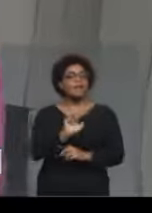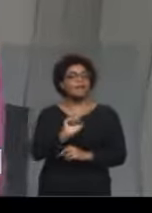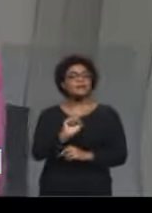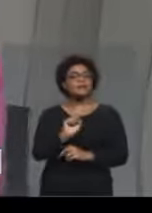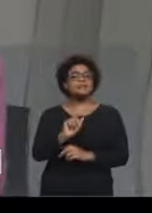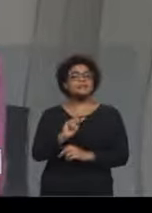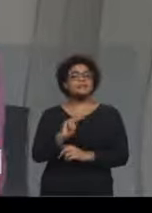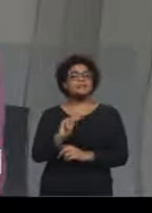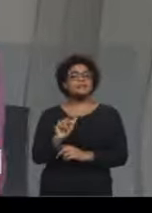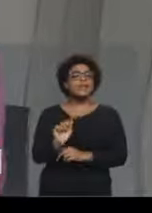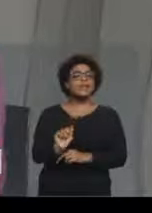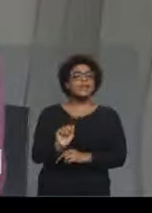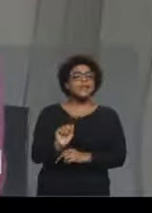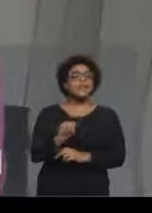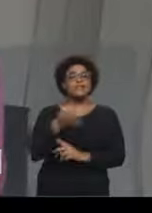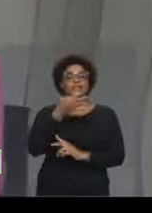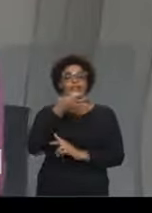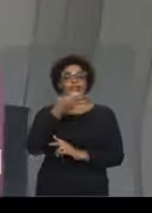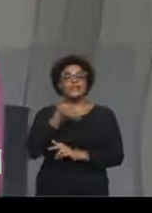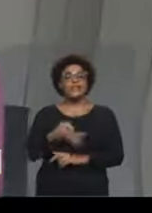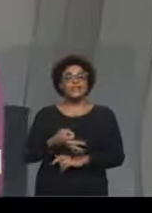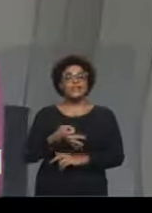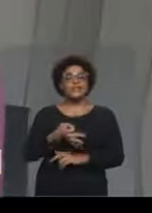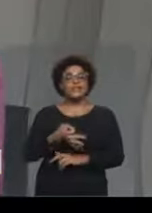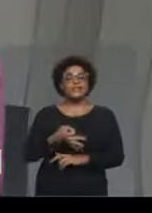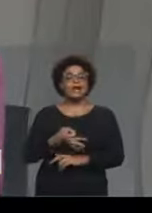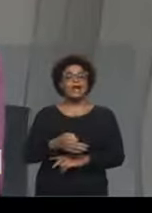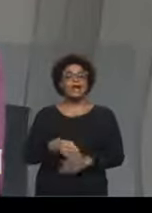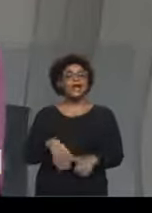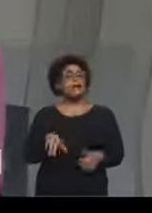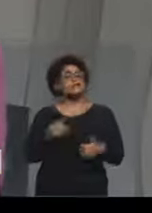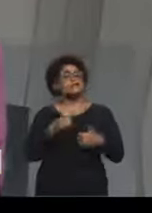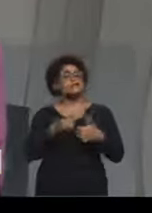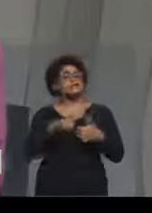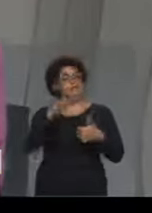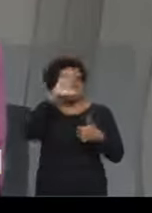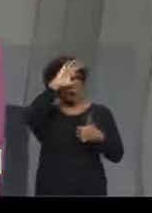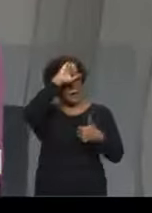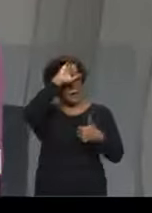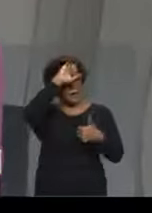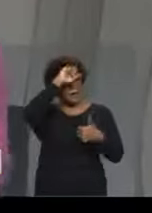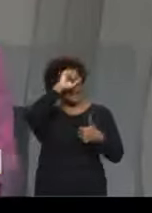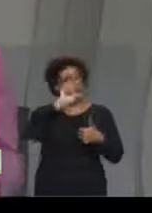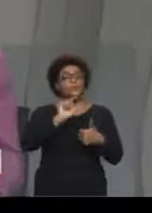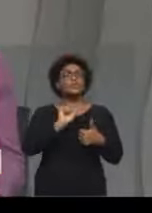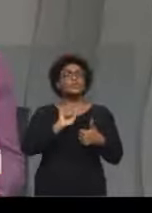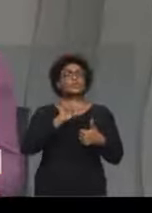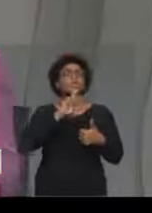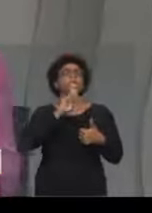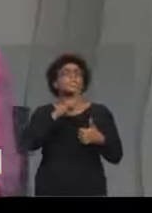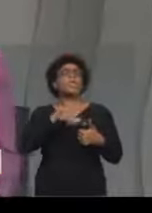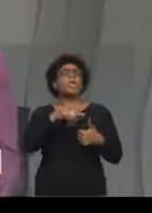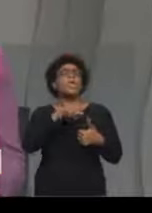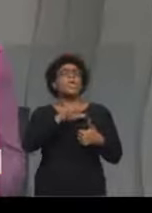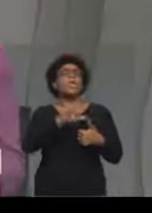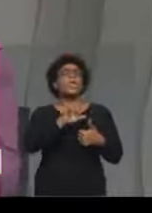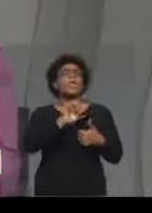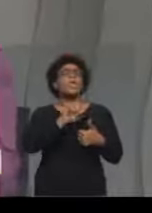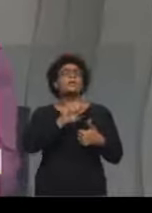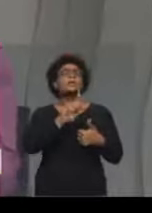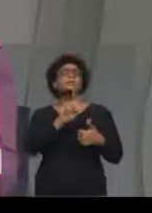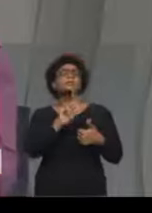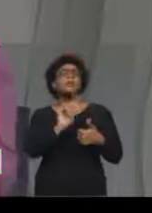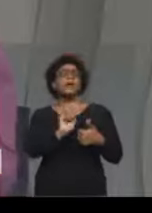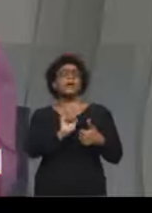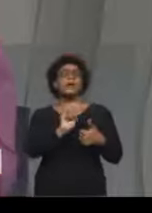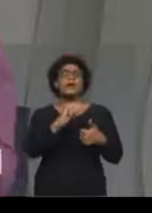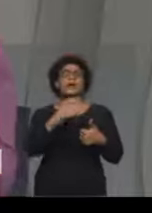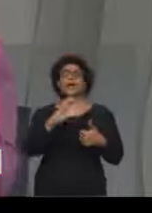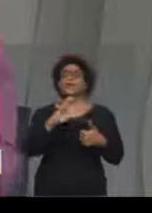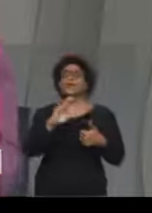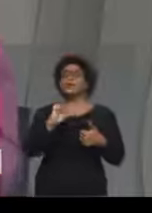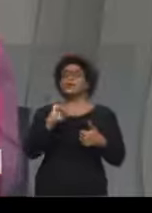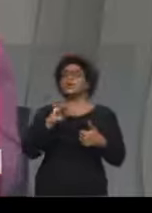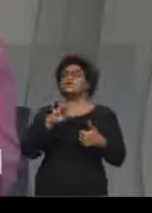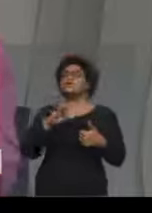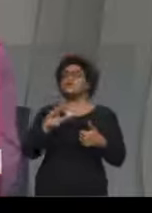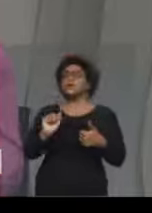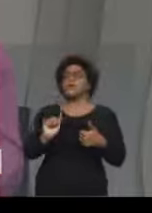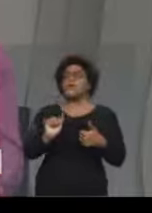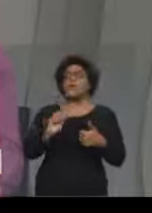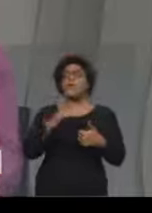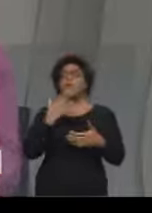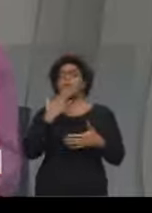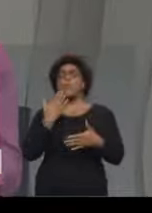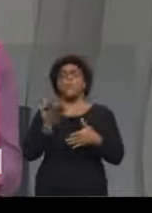nós vimos o que é a resenha crítica, qual a estrutura de uma resenha crítica, quais